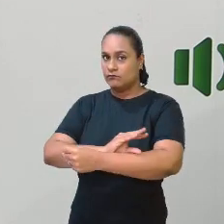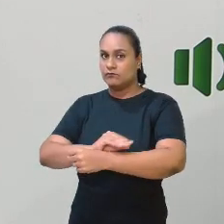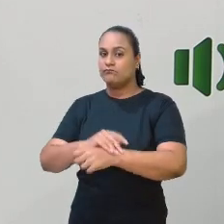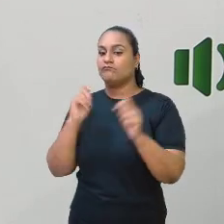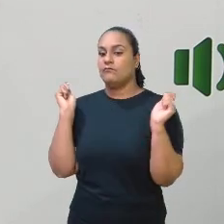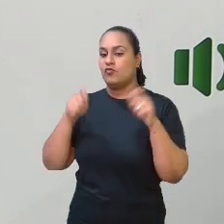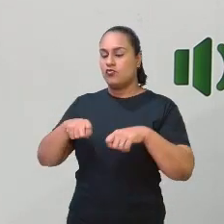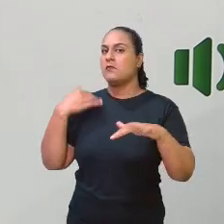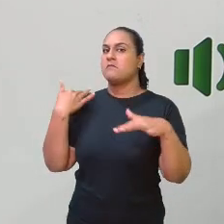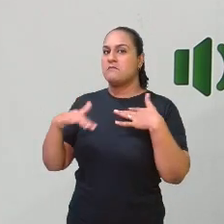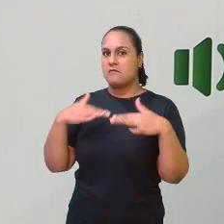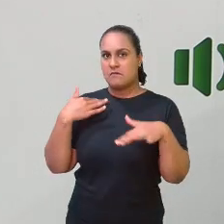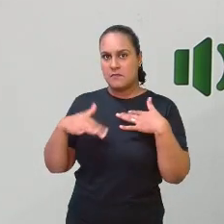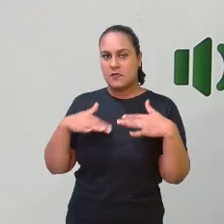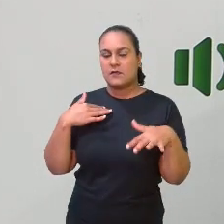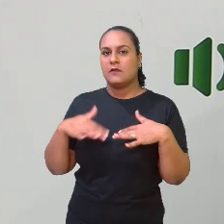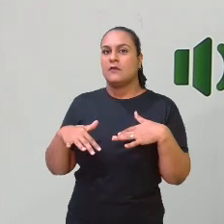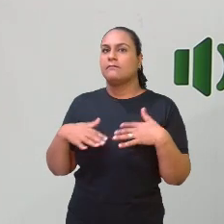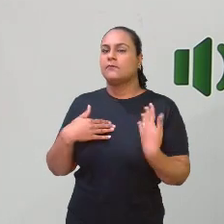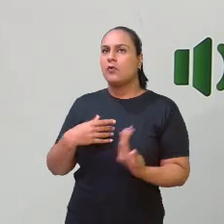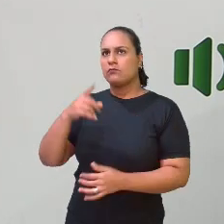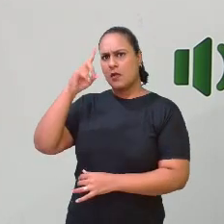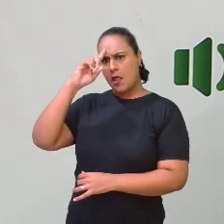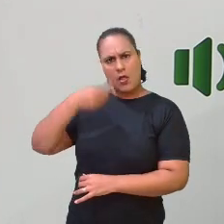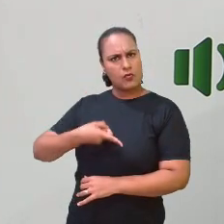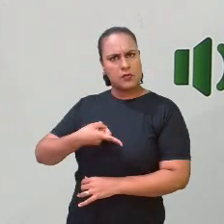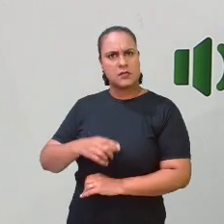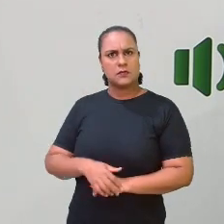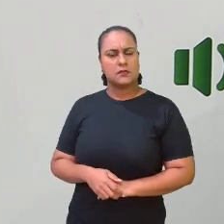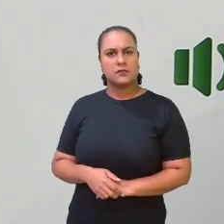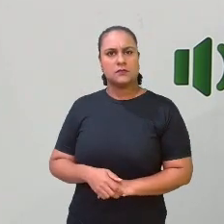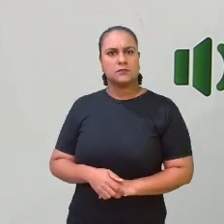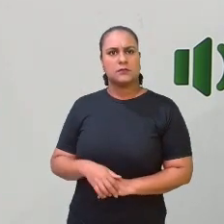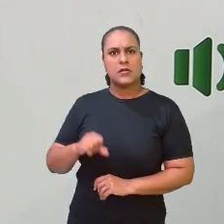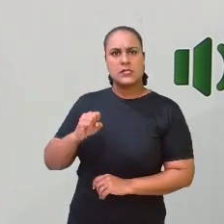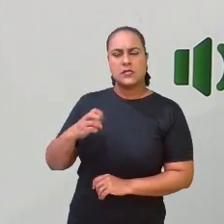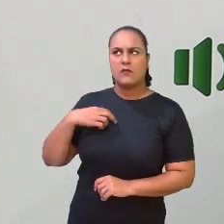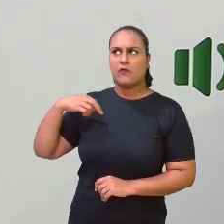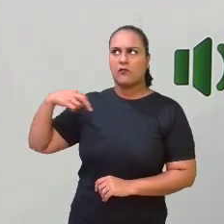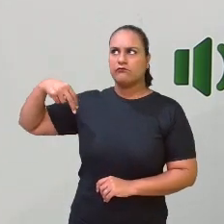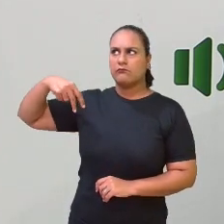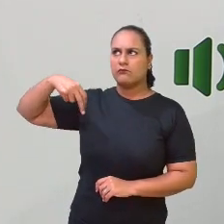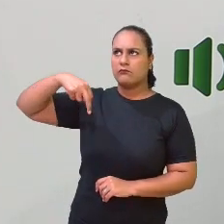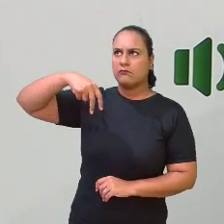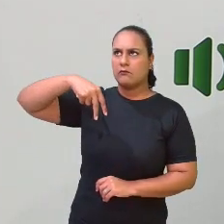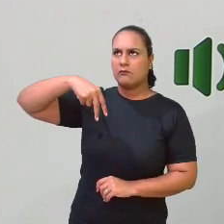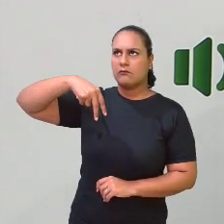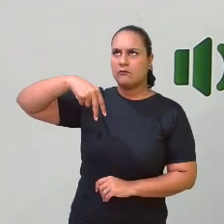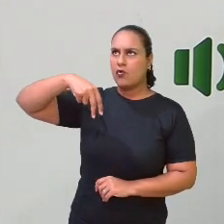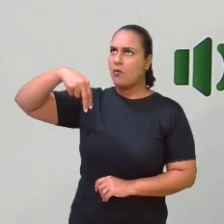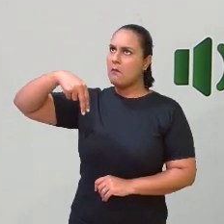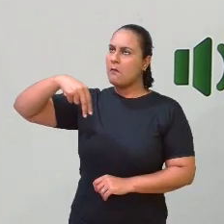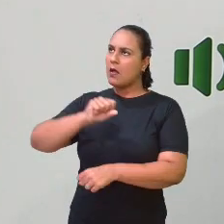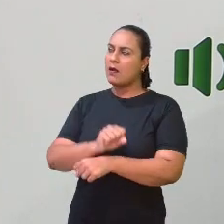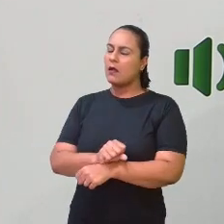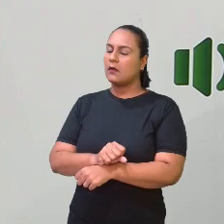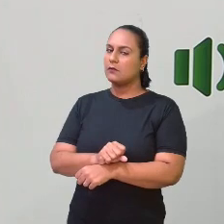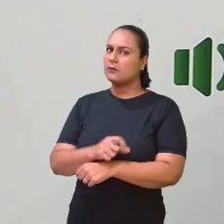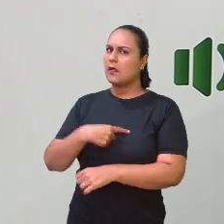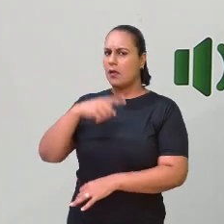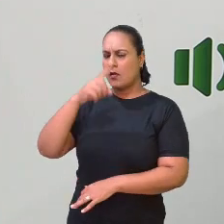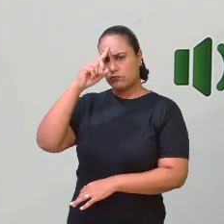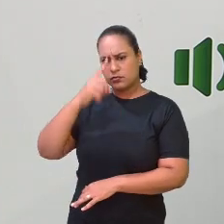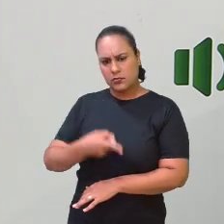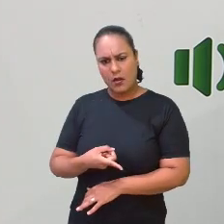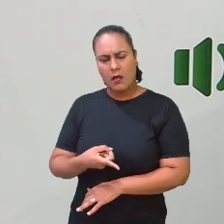se movimentar. Eu decido se eu vou andar ou não. Eu decido se